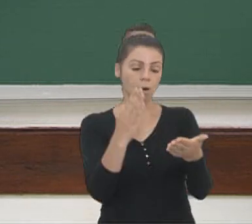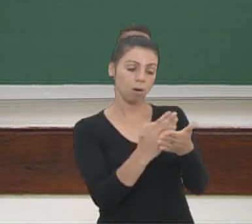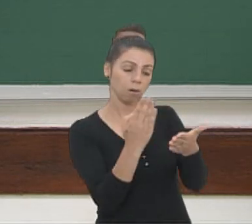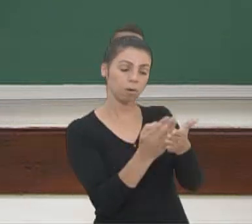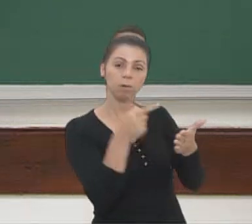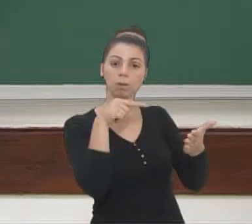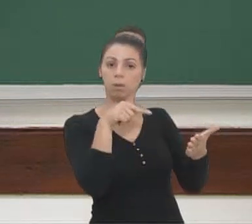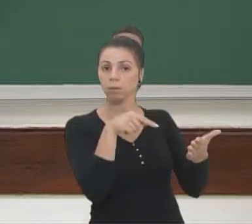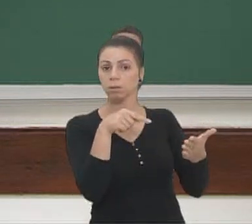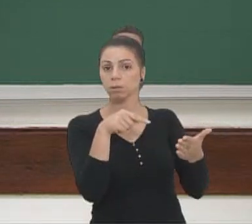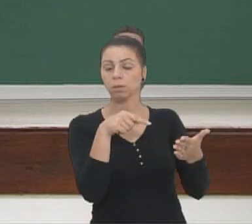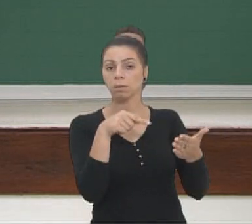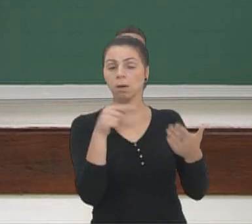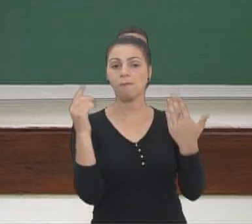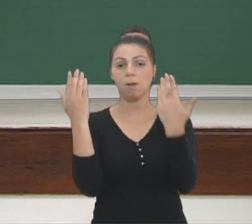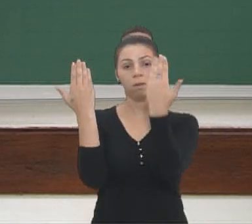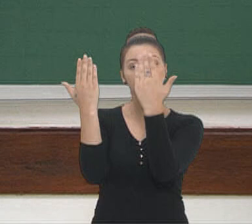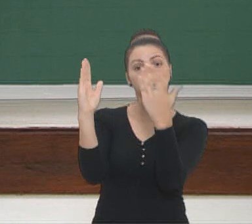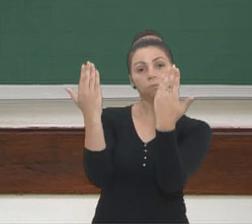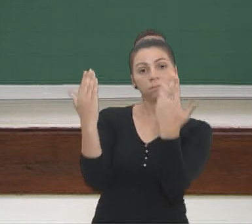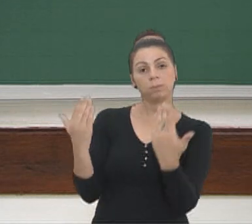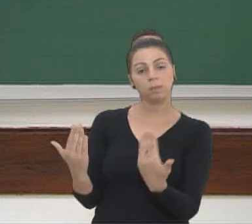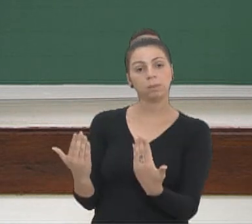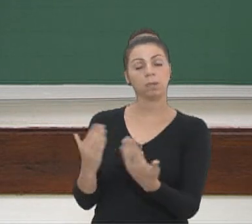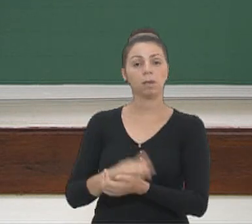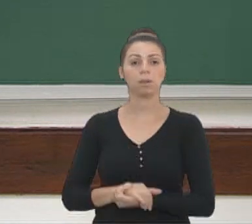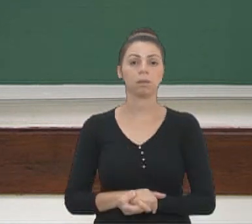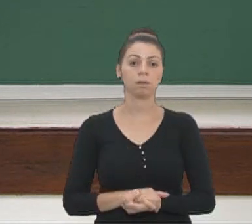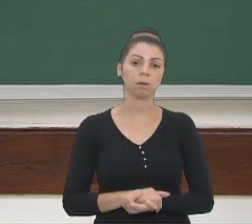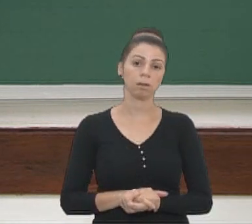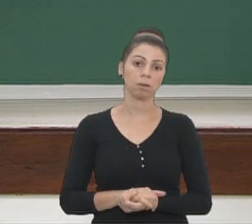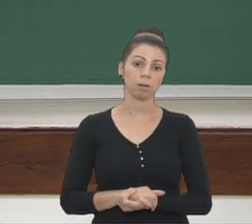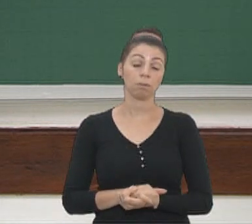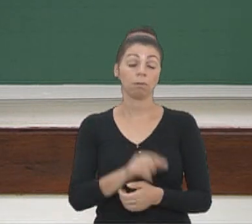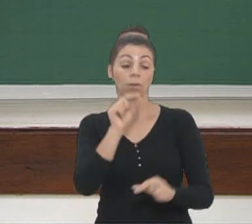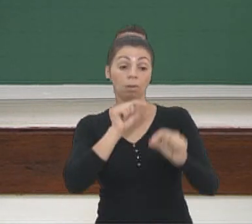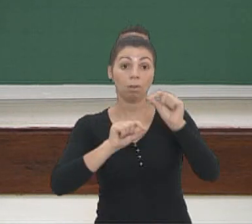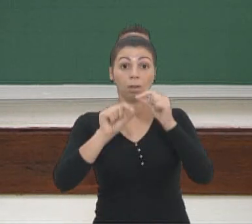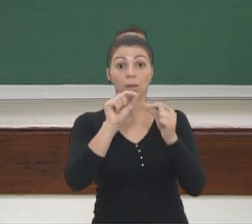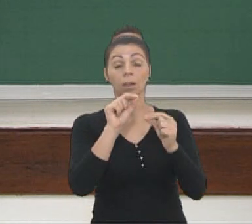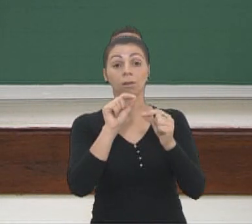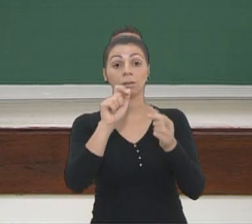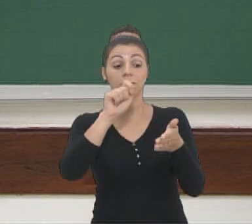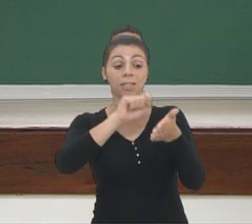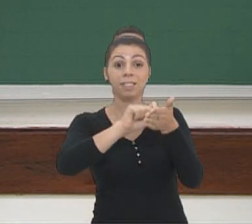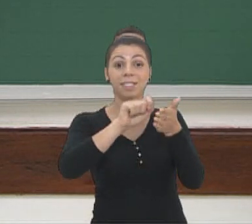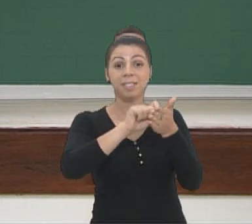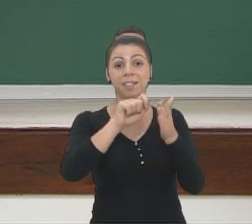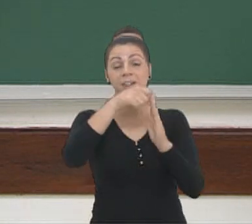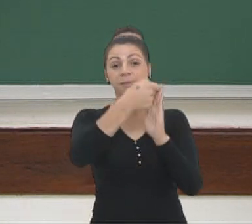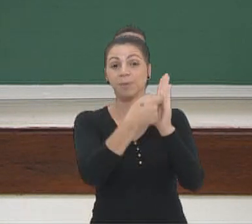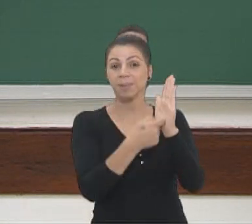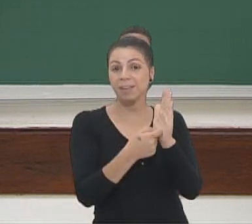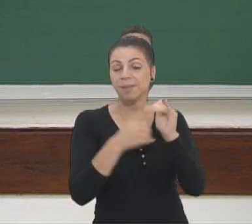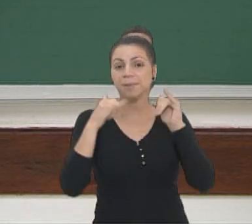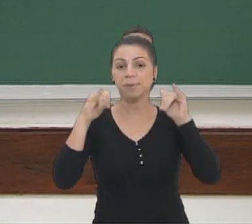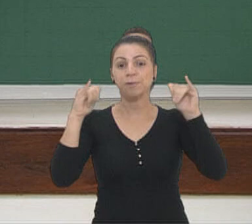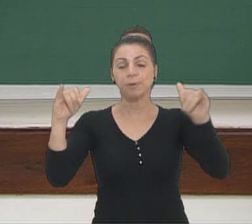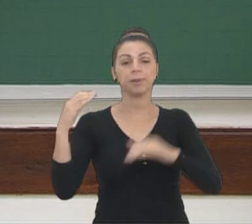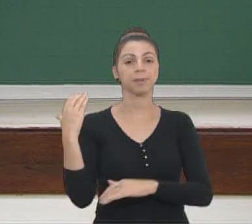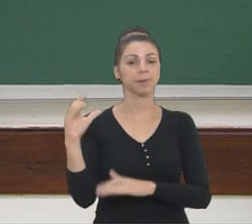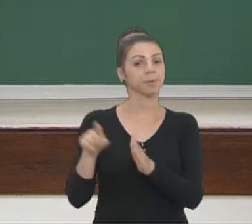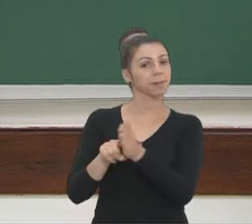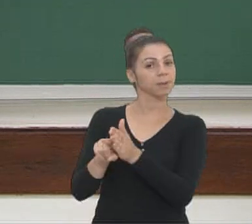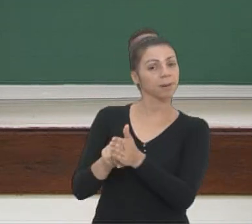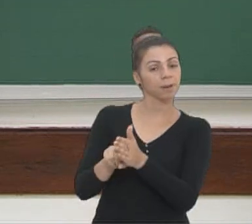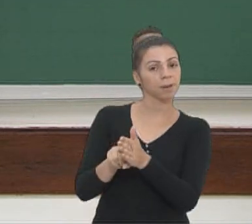olhar. E daí você confere, tá bom? Quem escreve o texto de divulgação científica? A gente já colocou